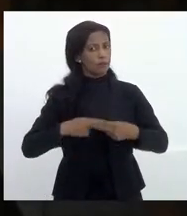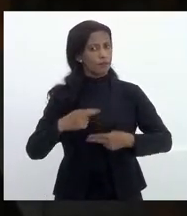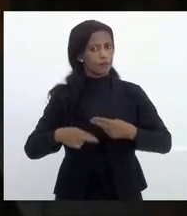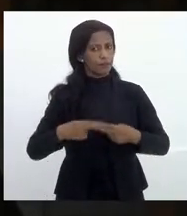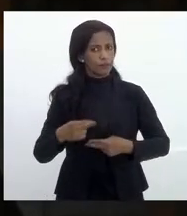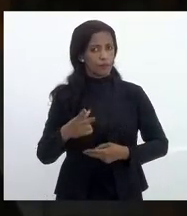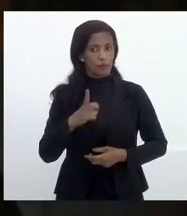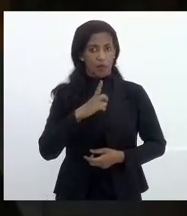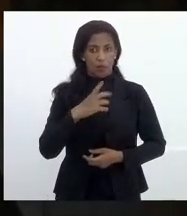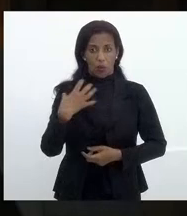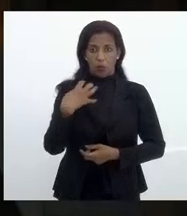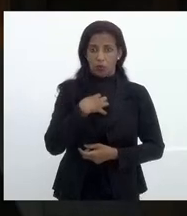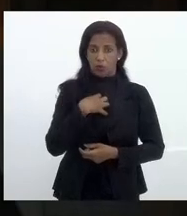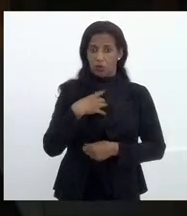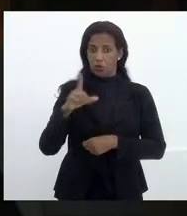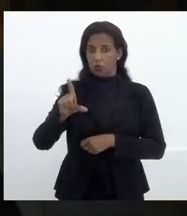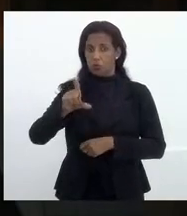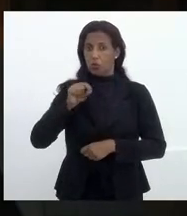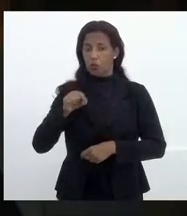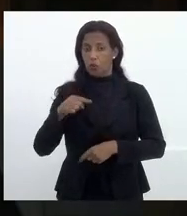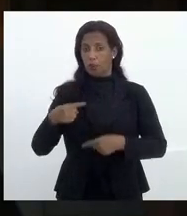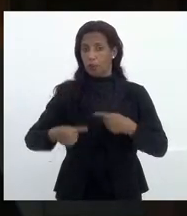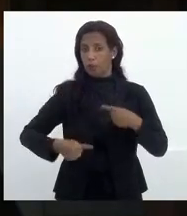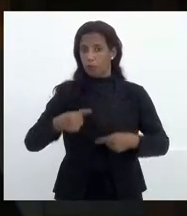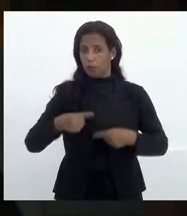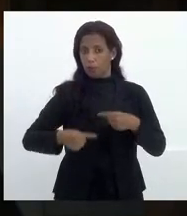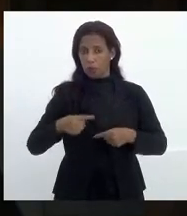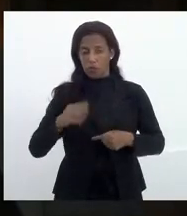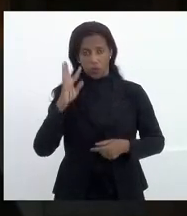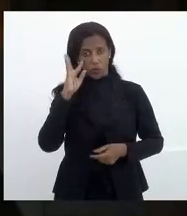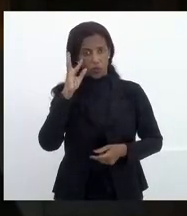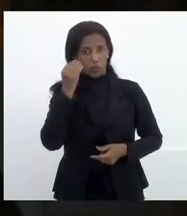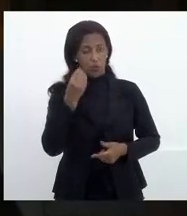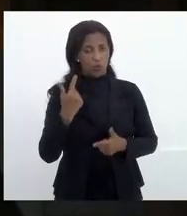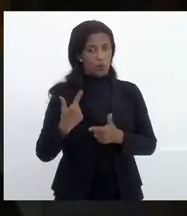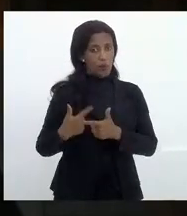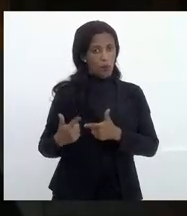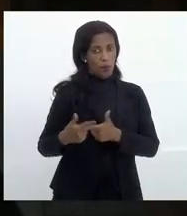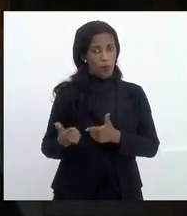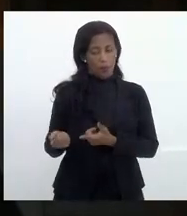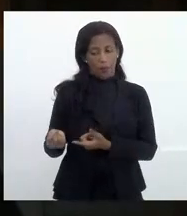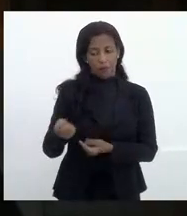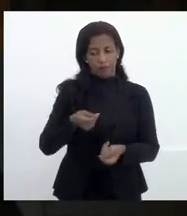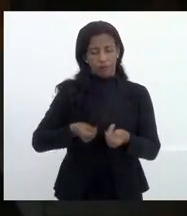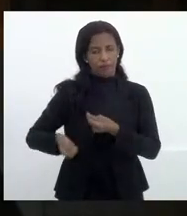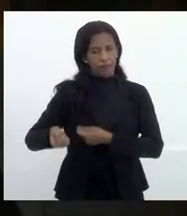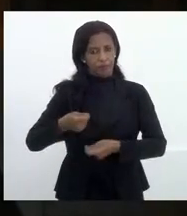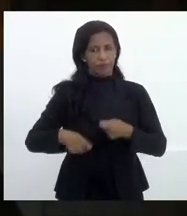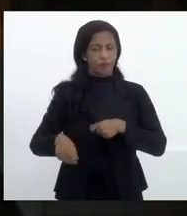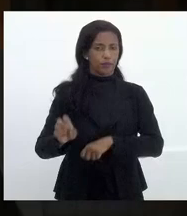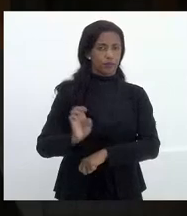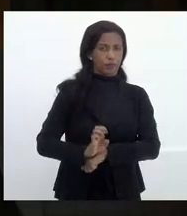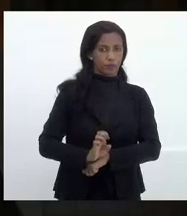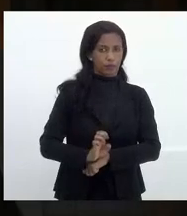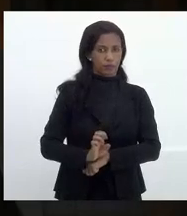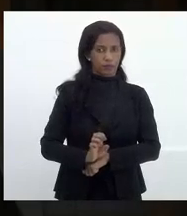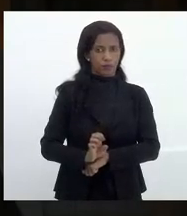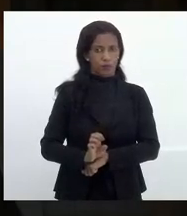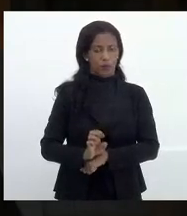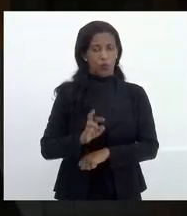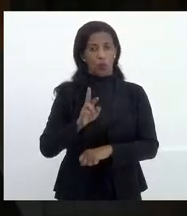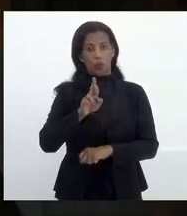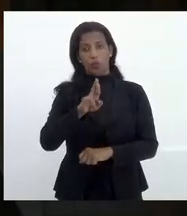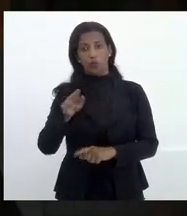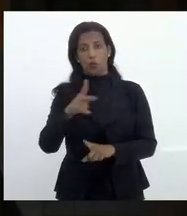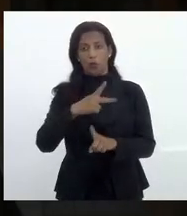que tem como sentido uma escolha política de resolver um problema financeiro dos Estados cujo Rio